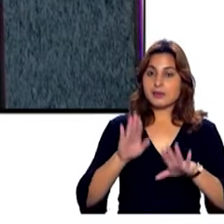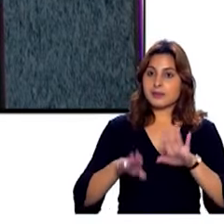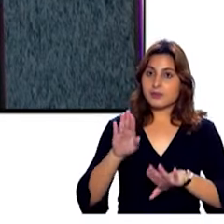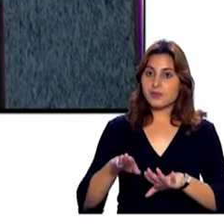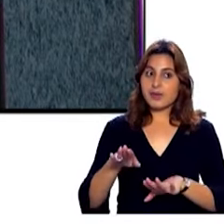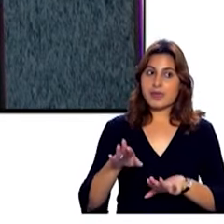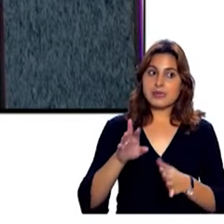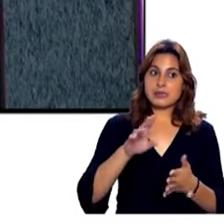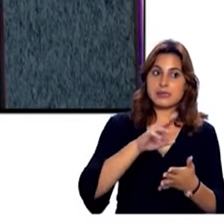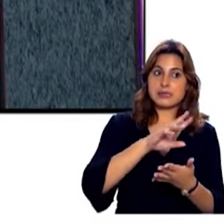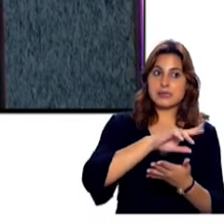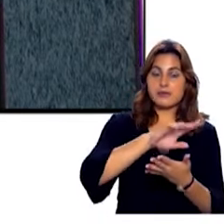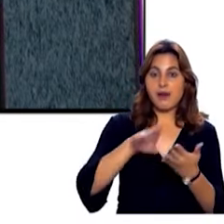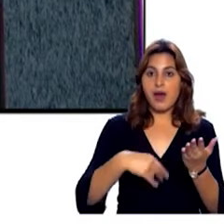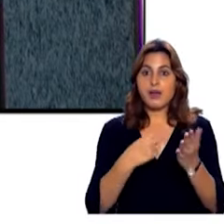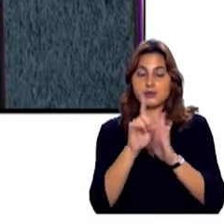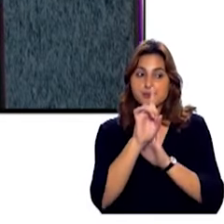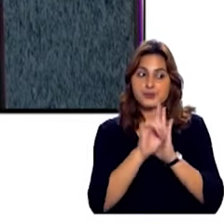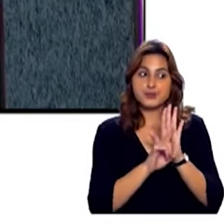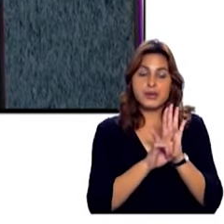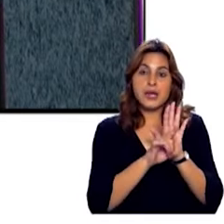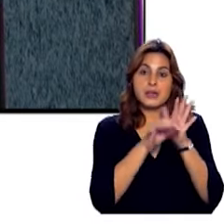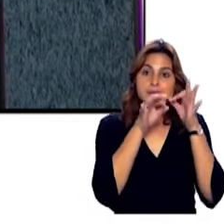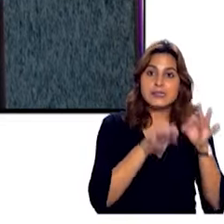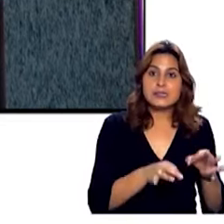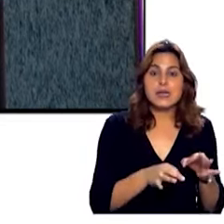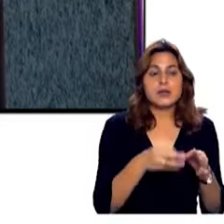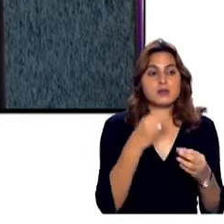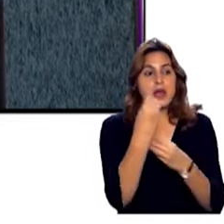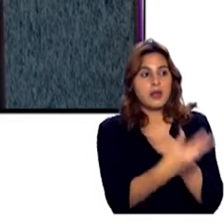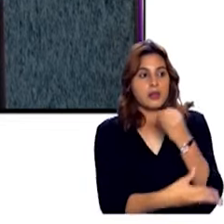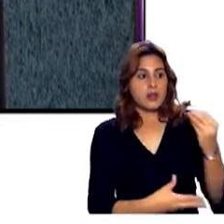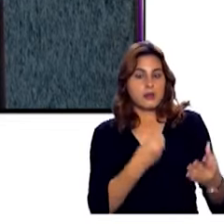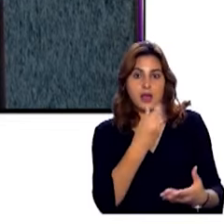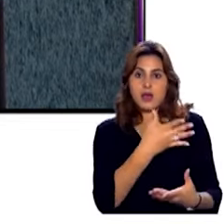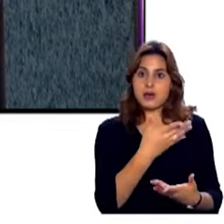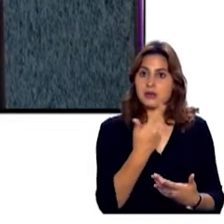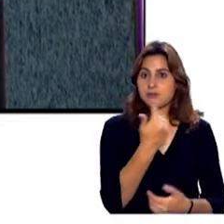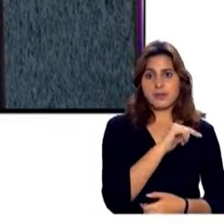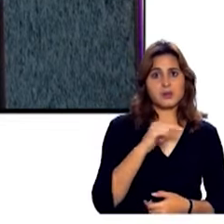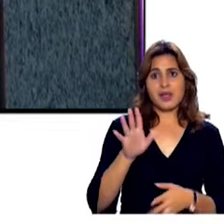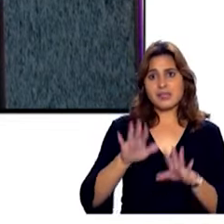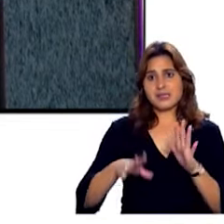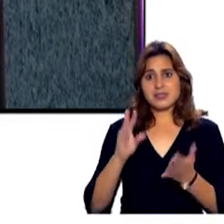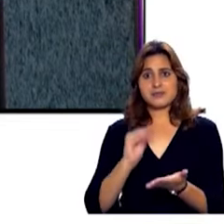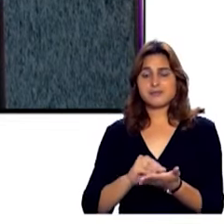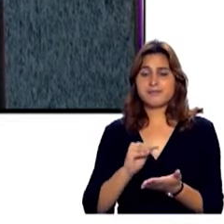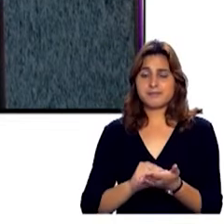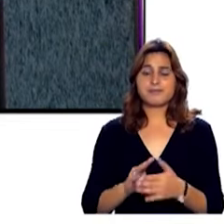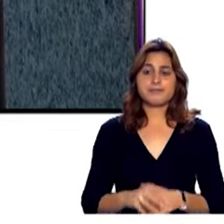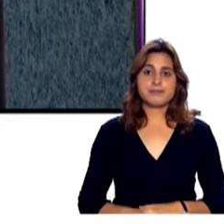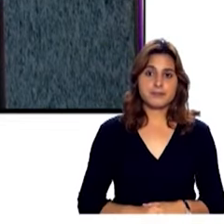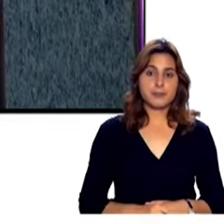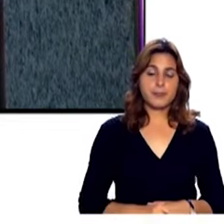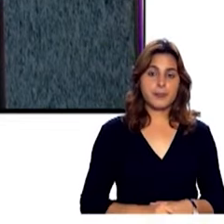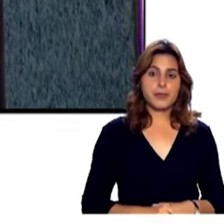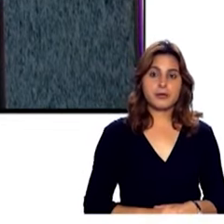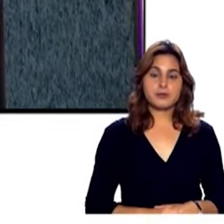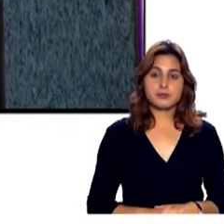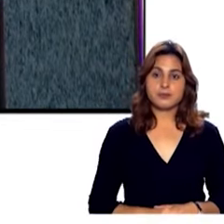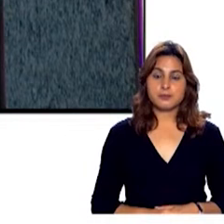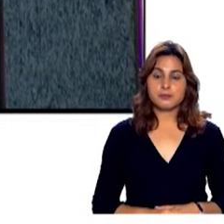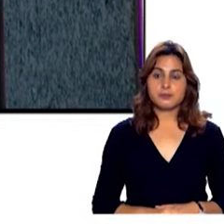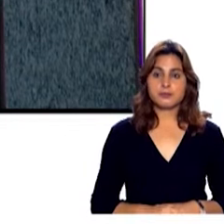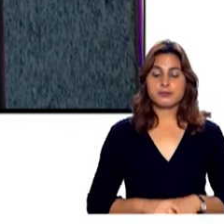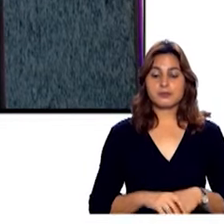dos direitos fundamentais sobre as relações privadas na teoria de canaris essa é uma hipótese em